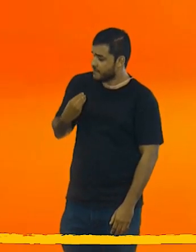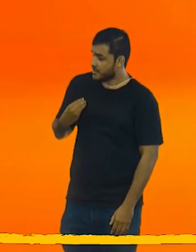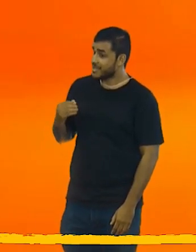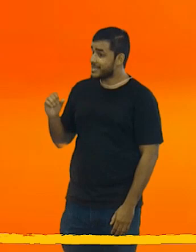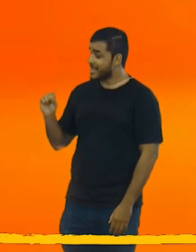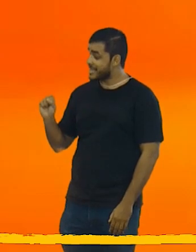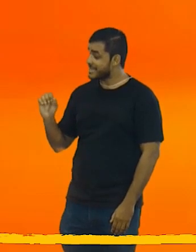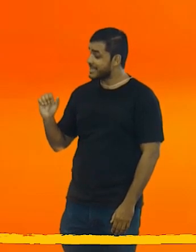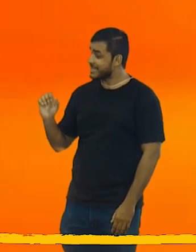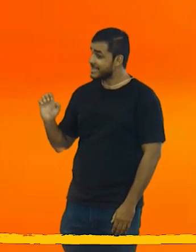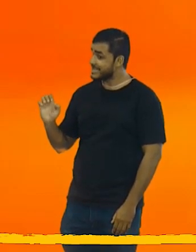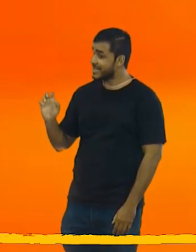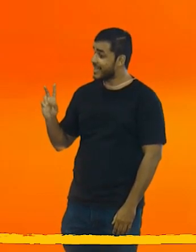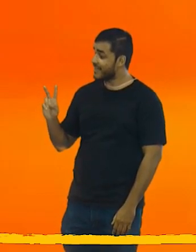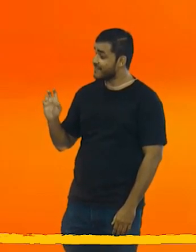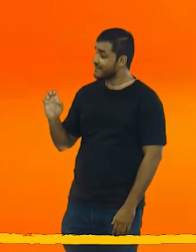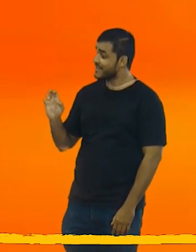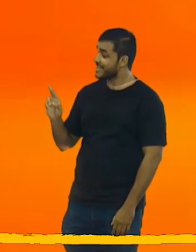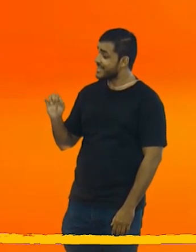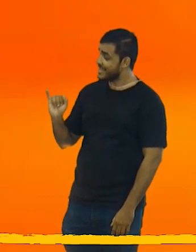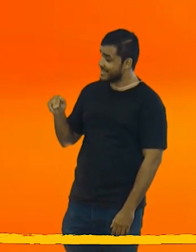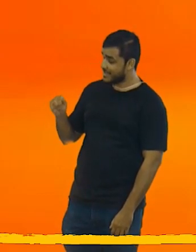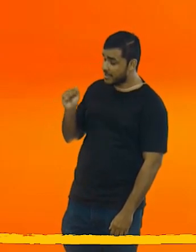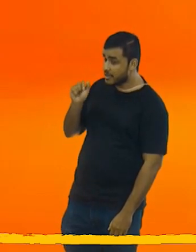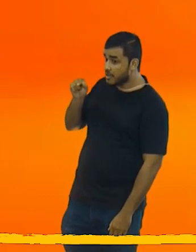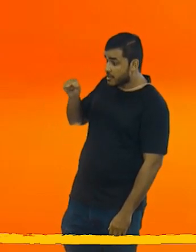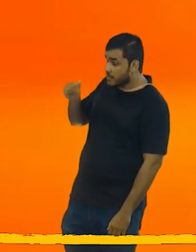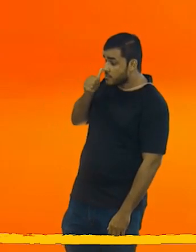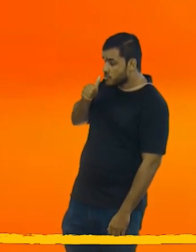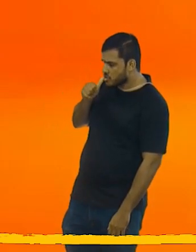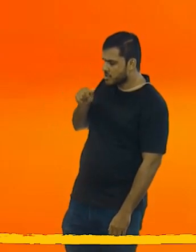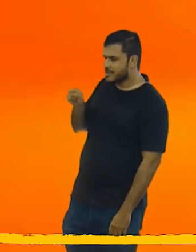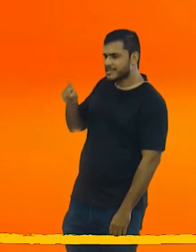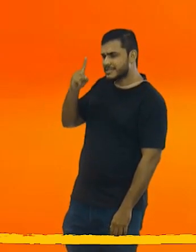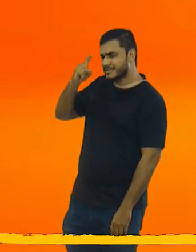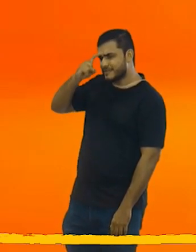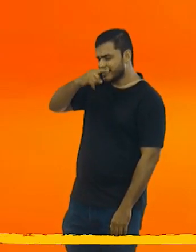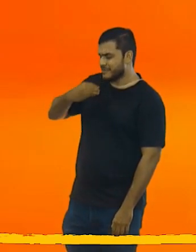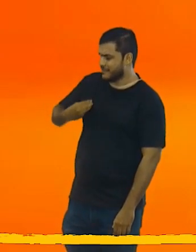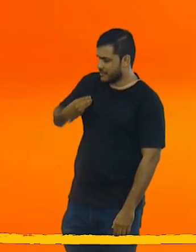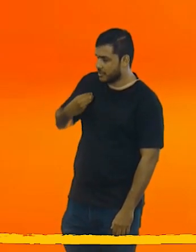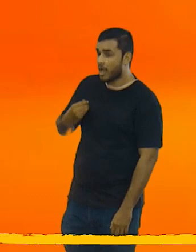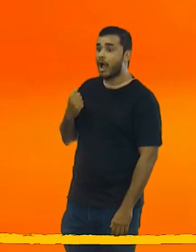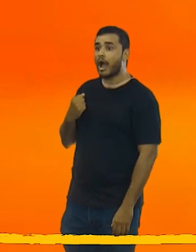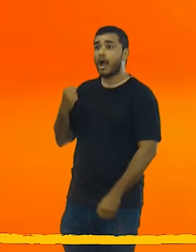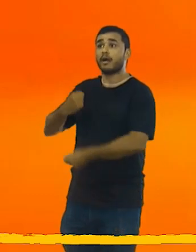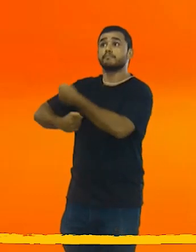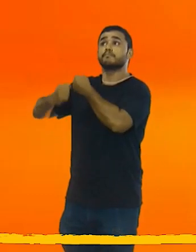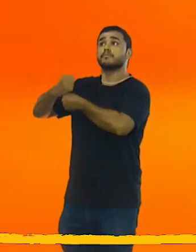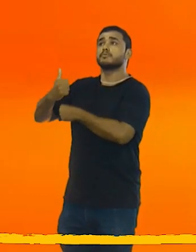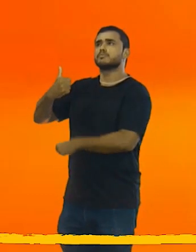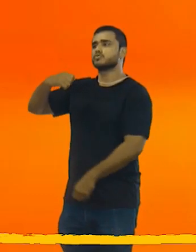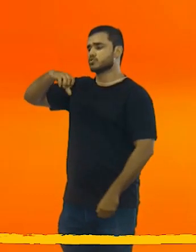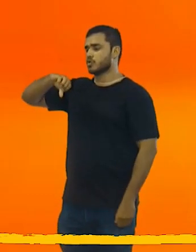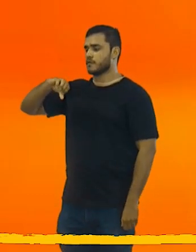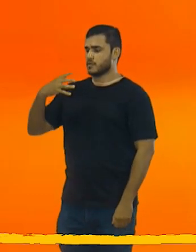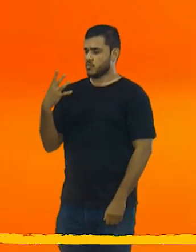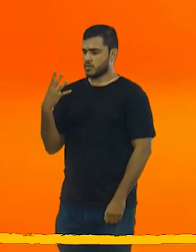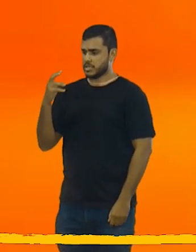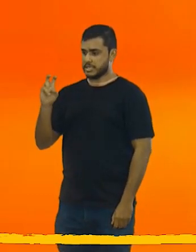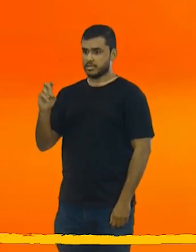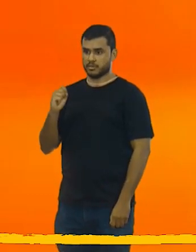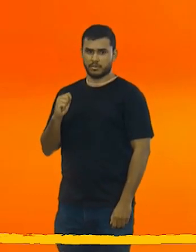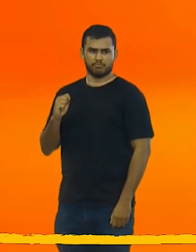árdua, sofrida, difícil. Olha o universalismo da geração de 45, entende? Aqui ele não